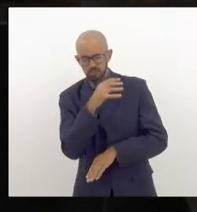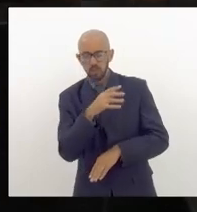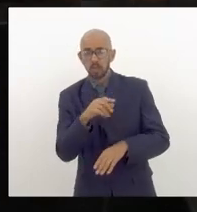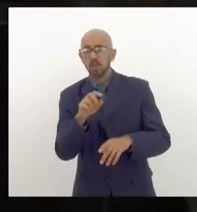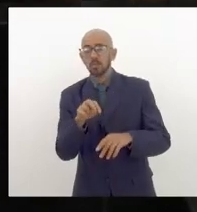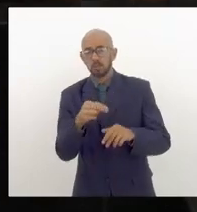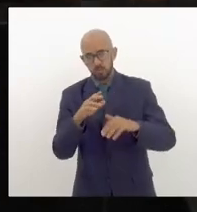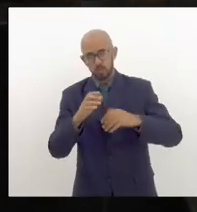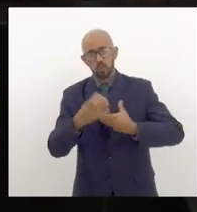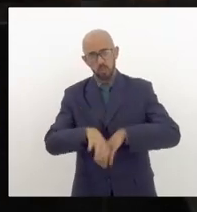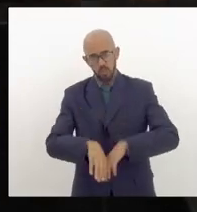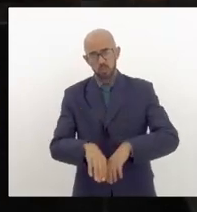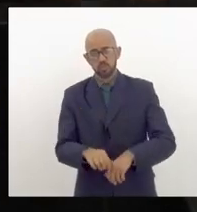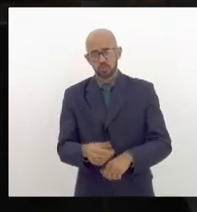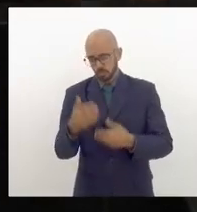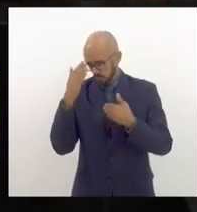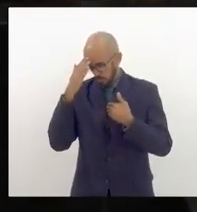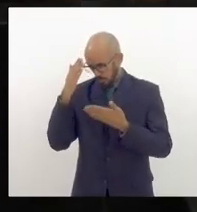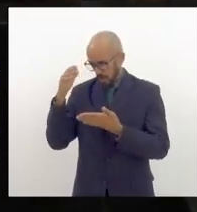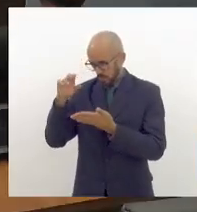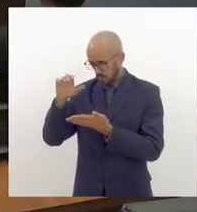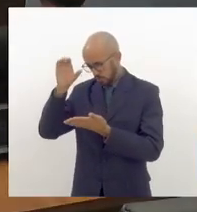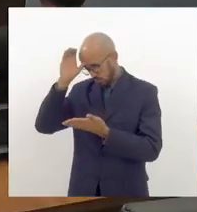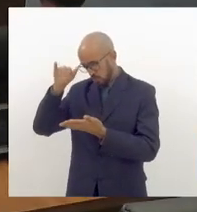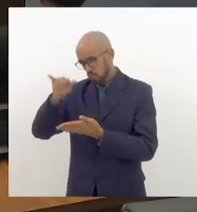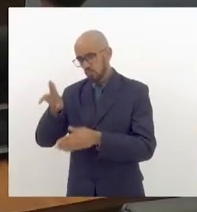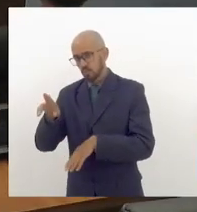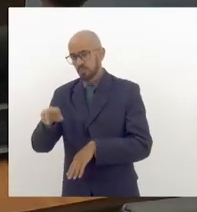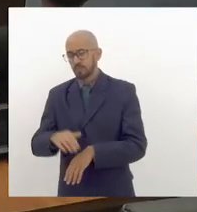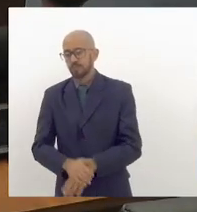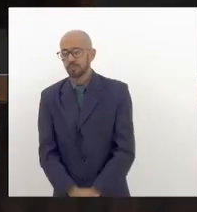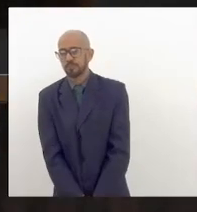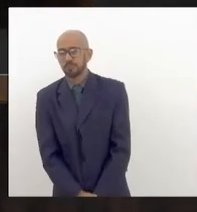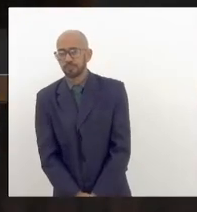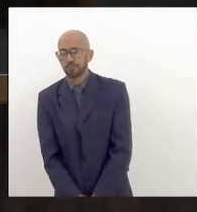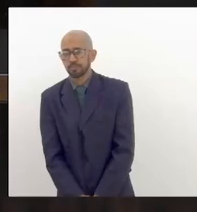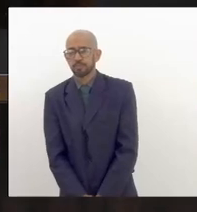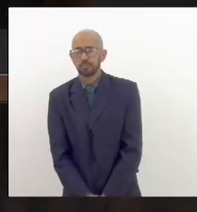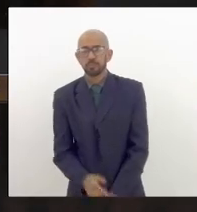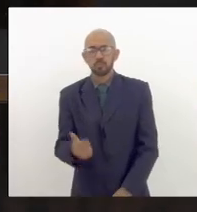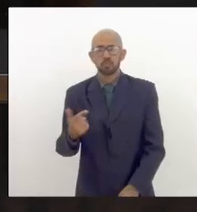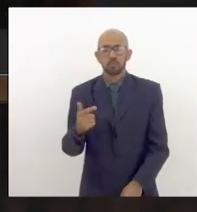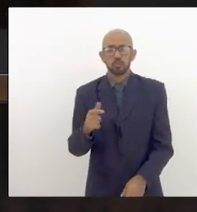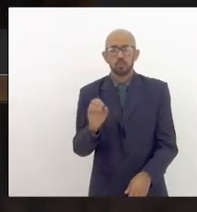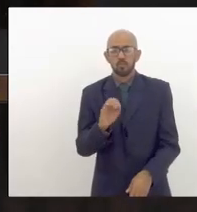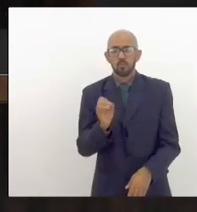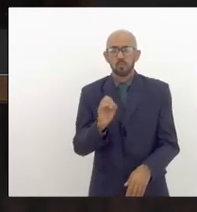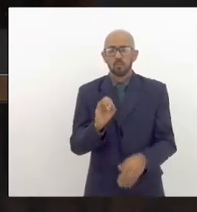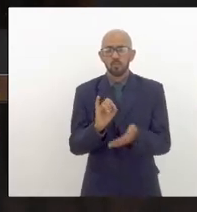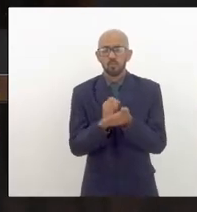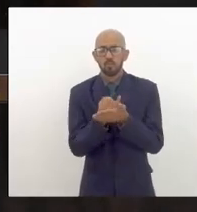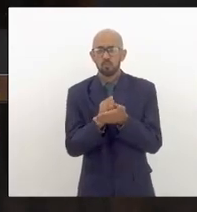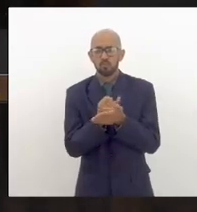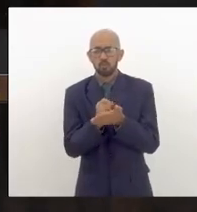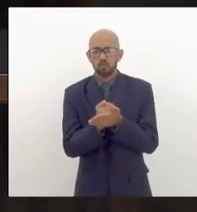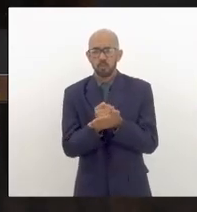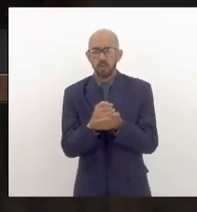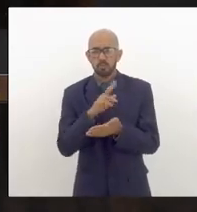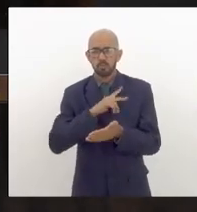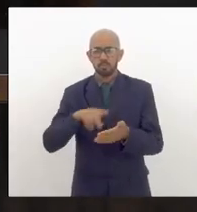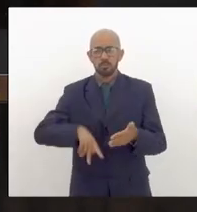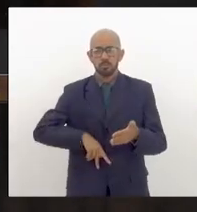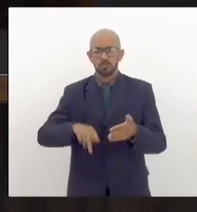e por uma carreira era a expectativa junto obrigado e não novinha do mais oradores inscritos a